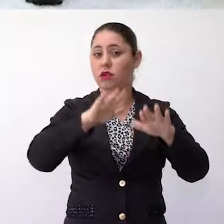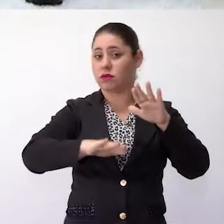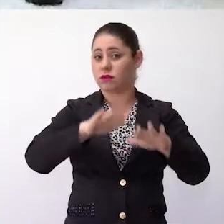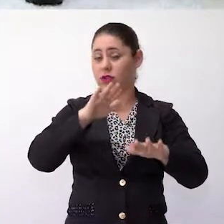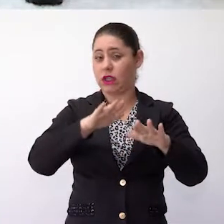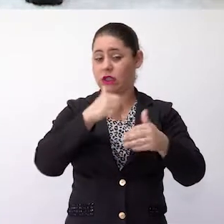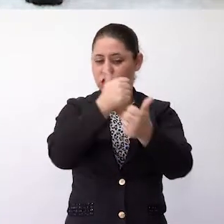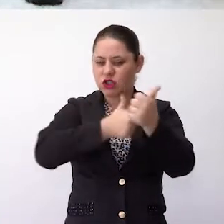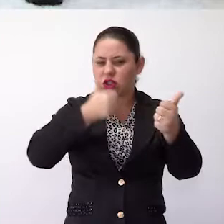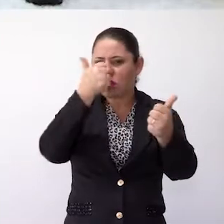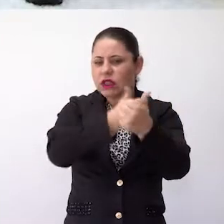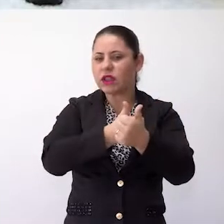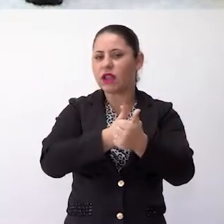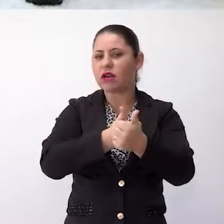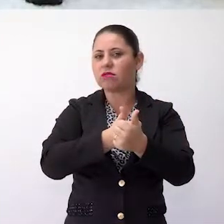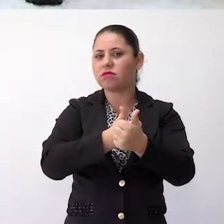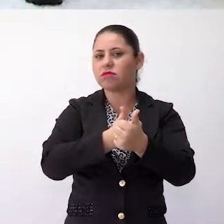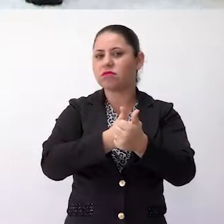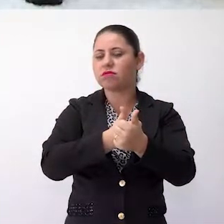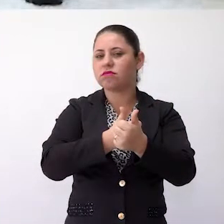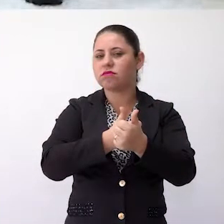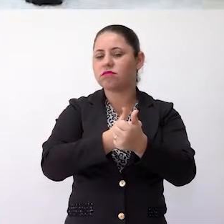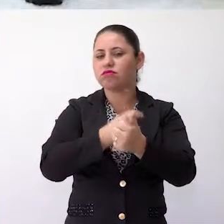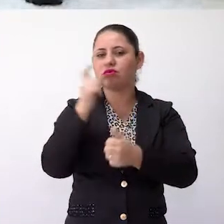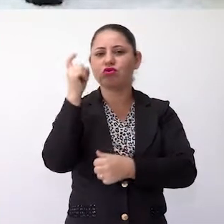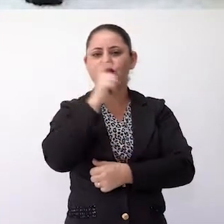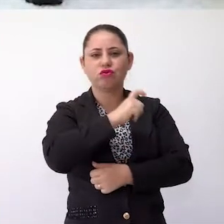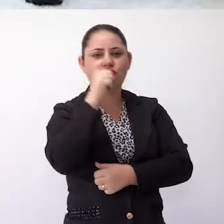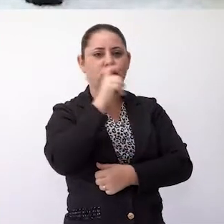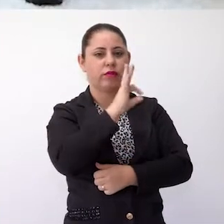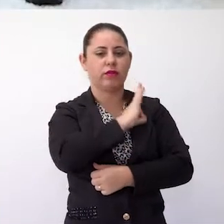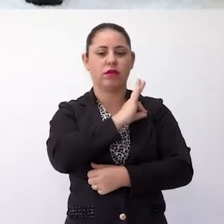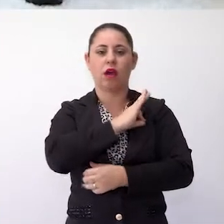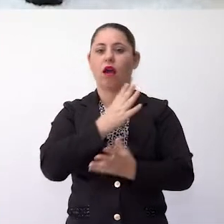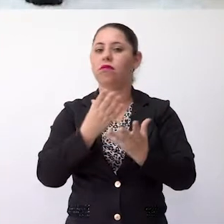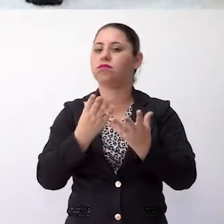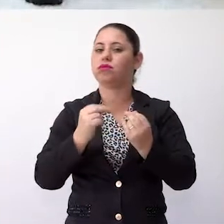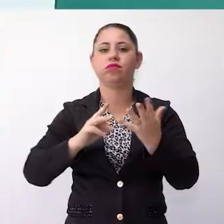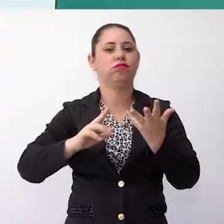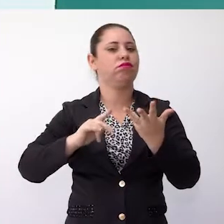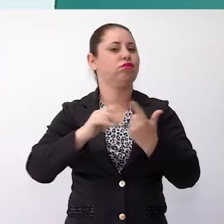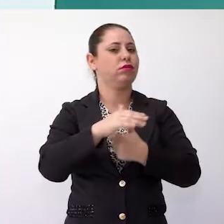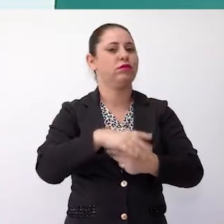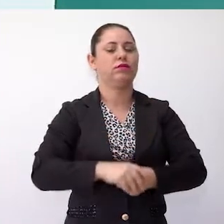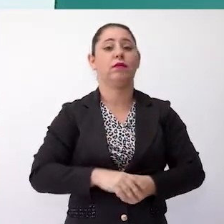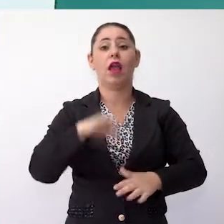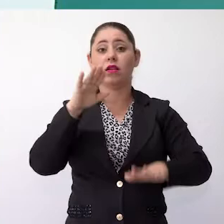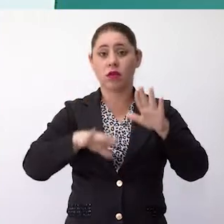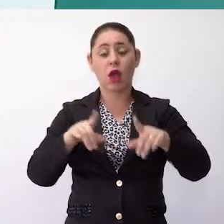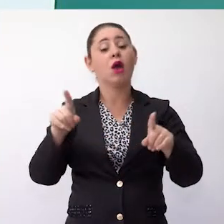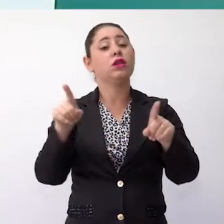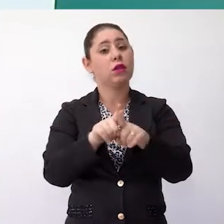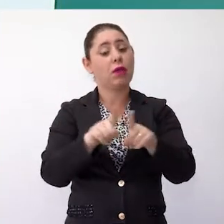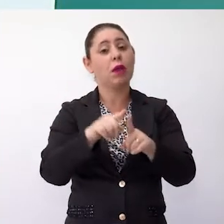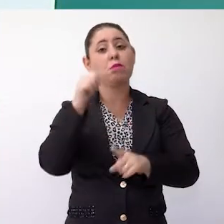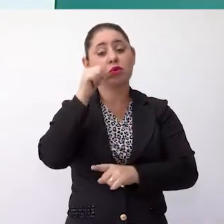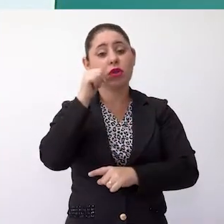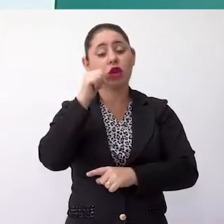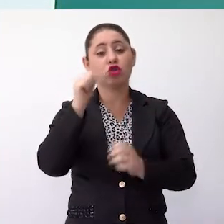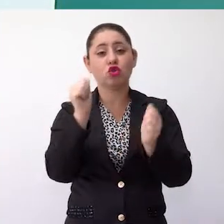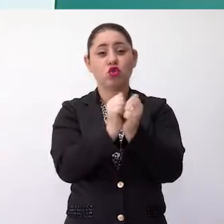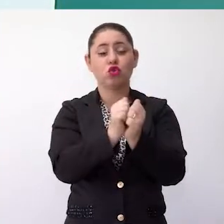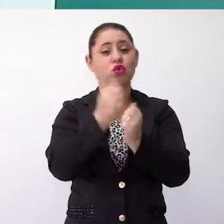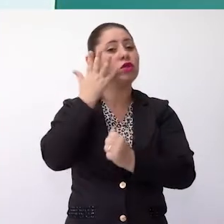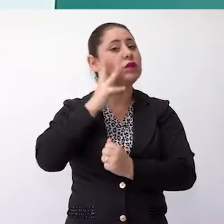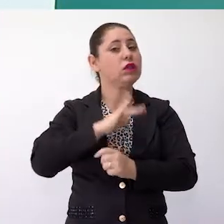As formas de tentar ludibriar o policiamento são as maiores possíveis. Às vezes apenas mulheres com crianças também,